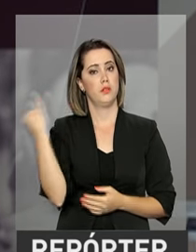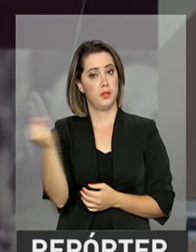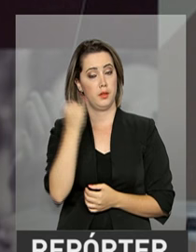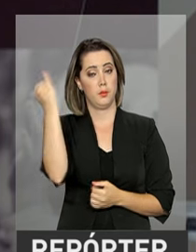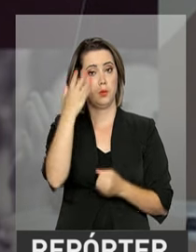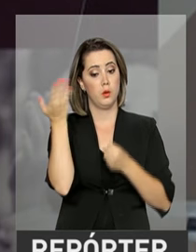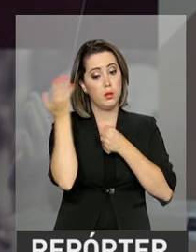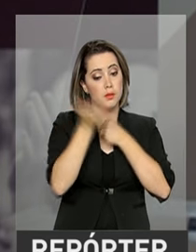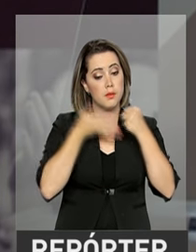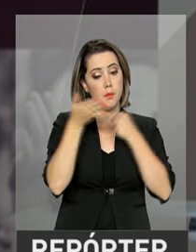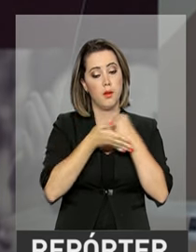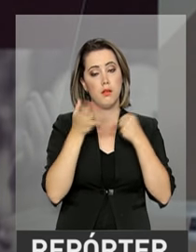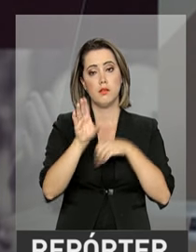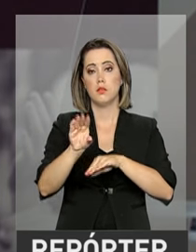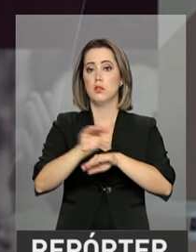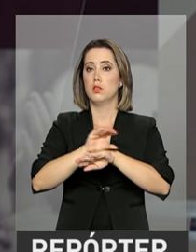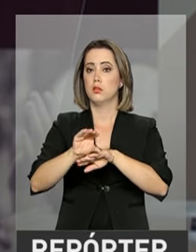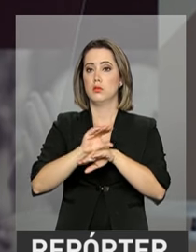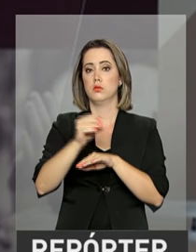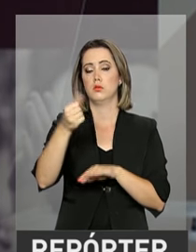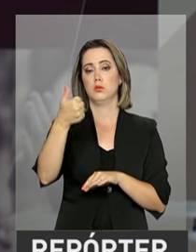fundamentais a Constituição de